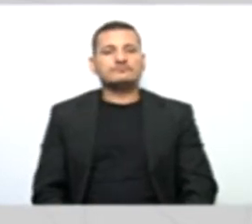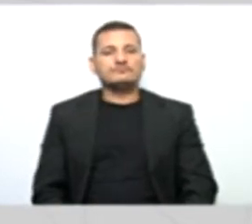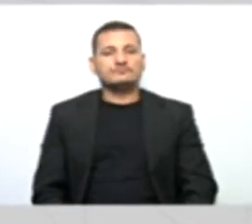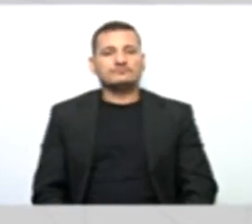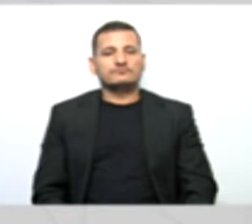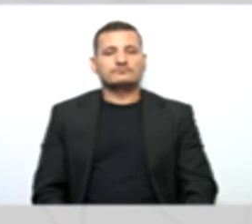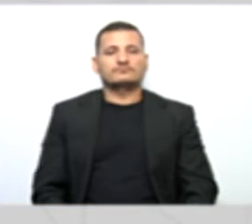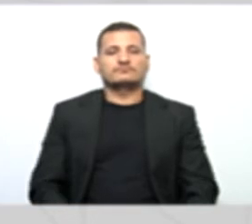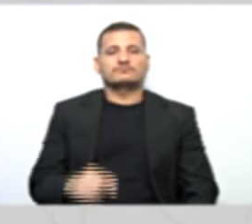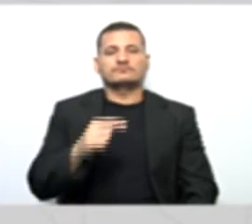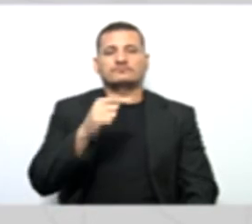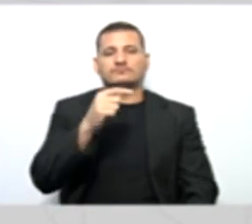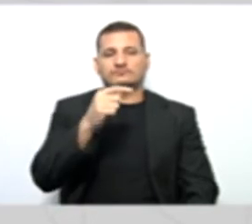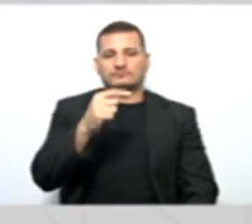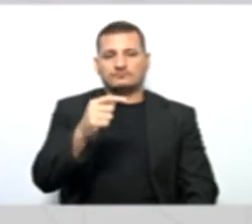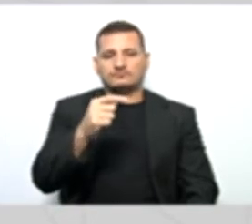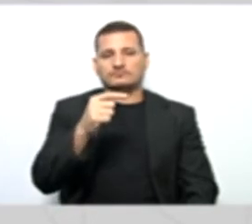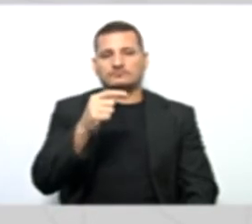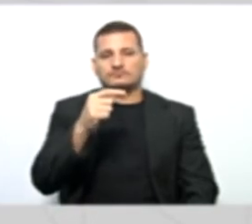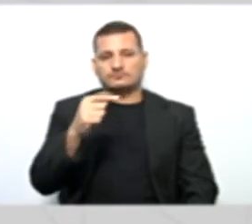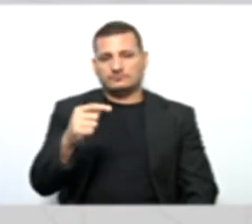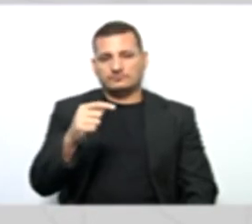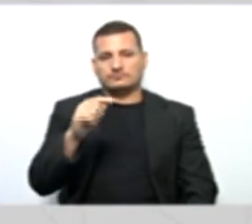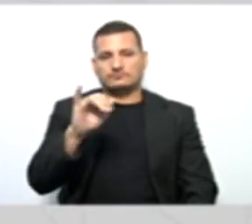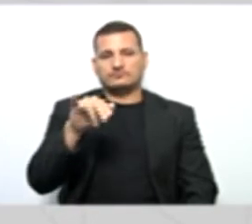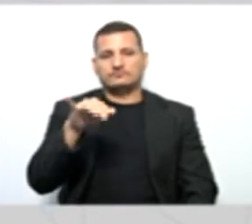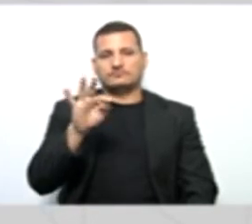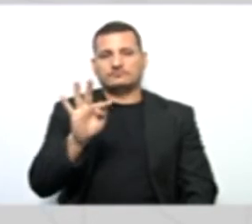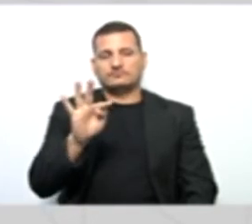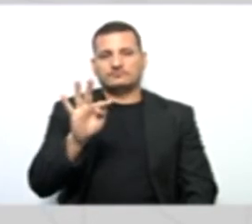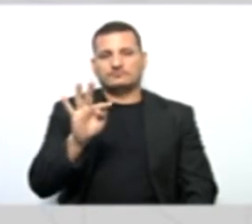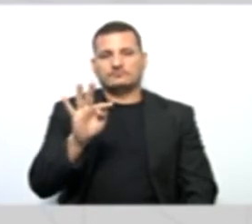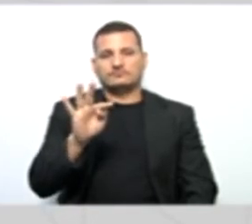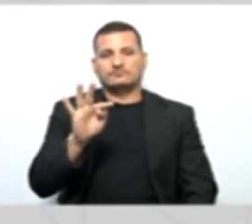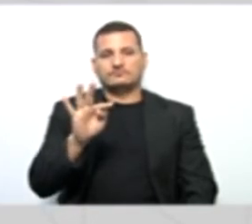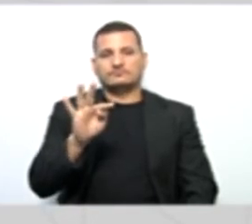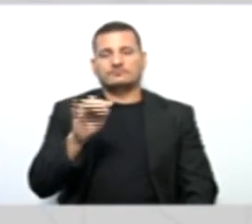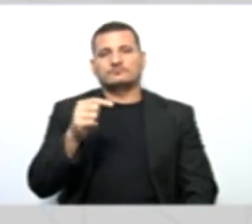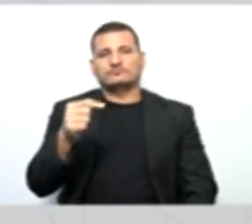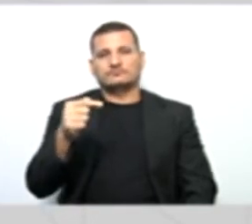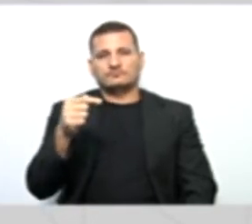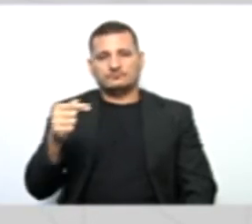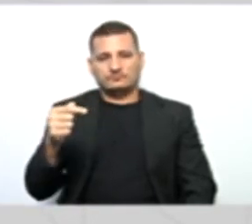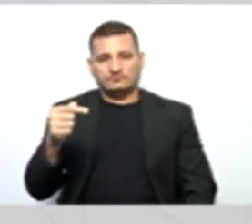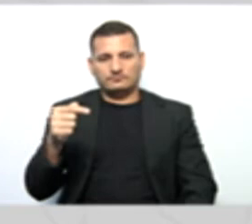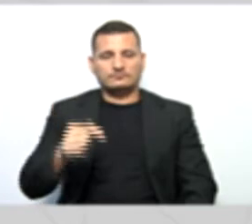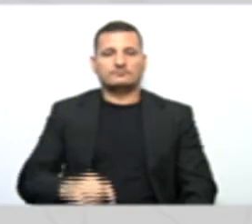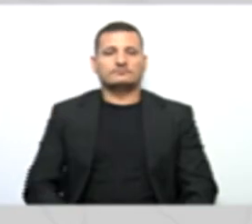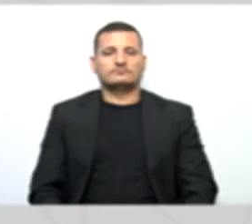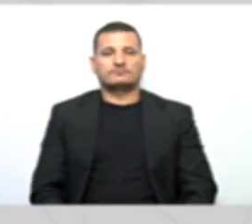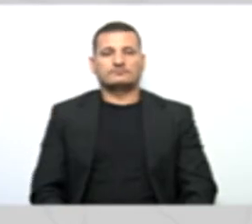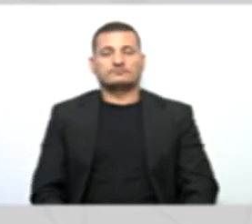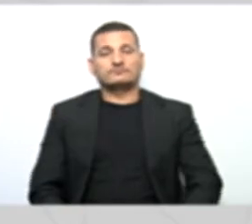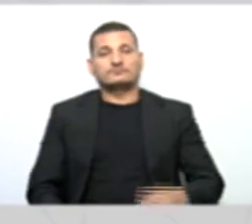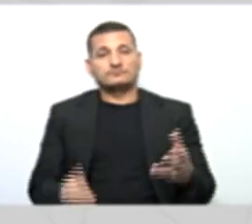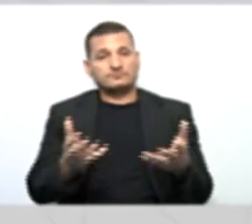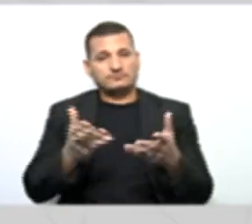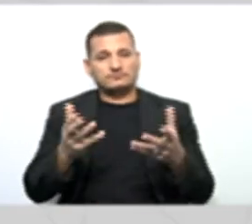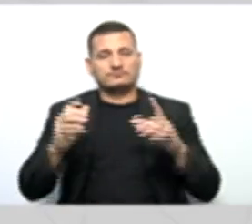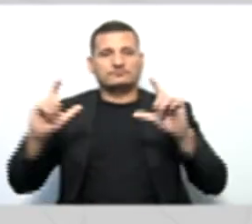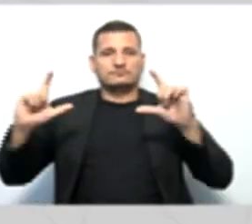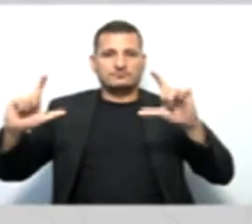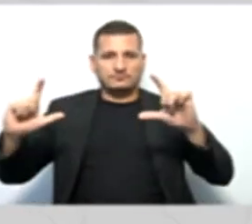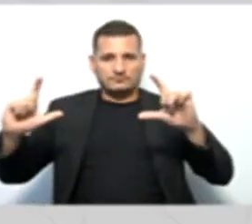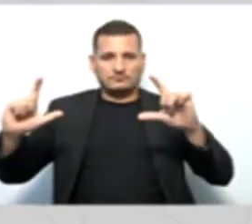Init, underline, underline, init, e underline, underline. Agora, nós vamos abrir o parênteses